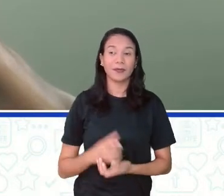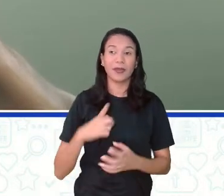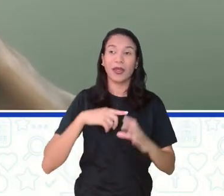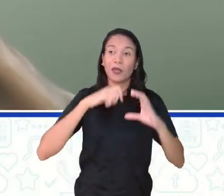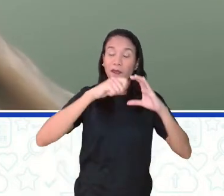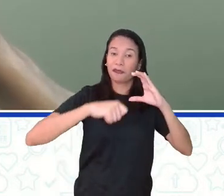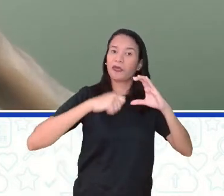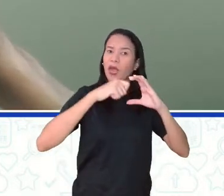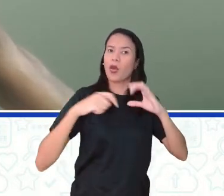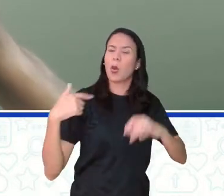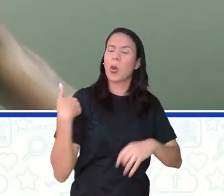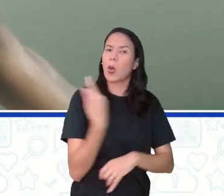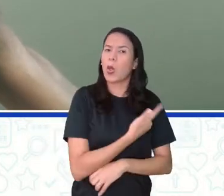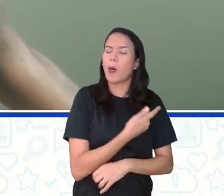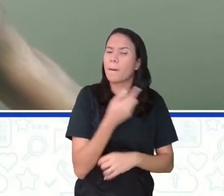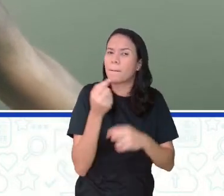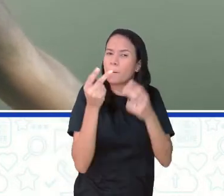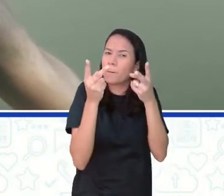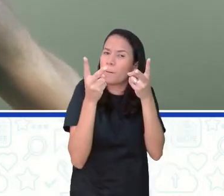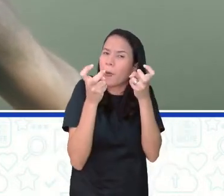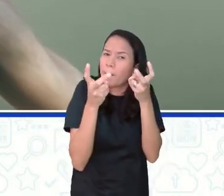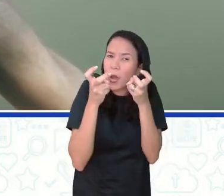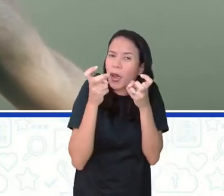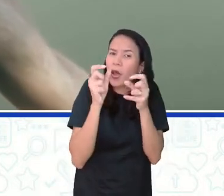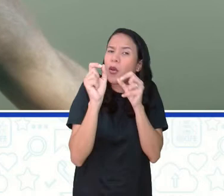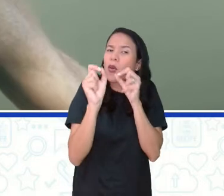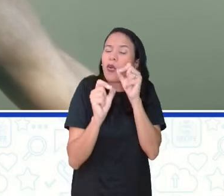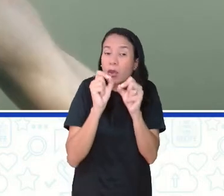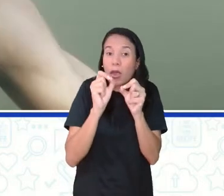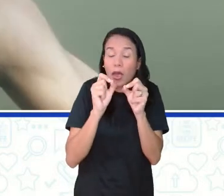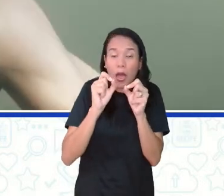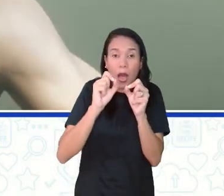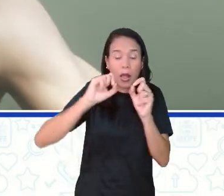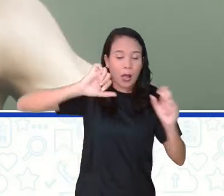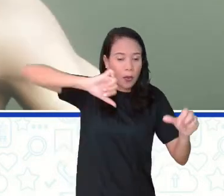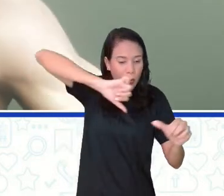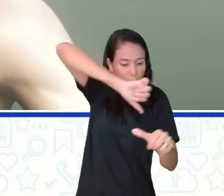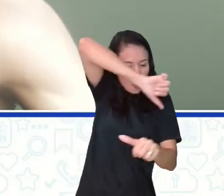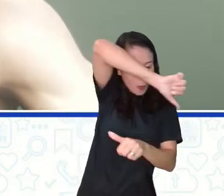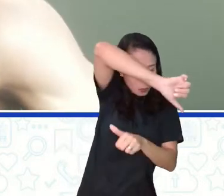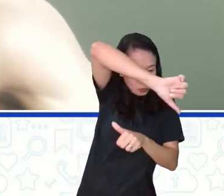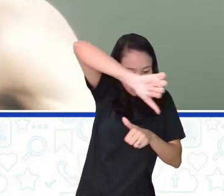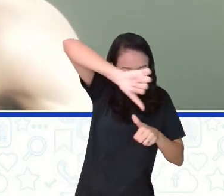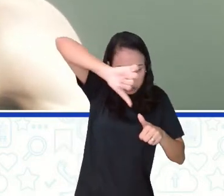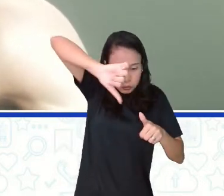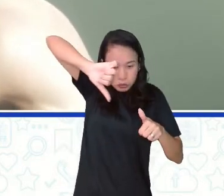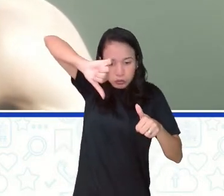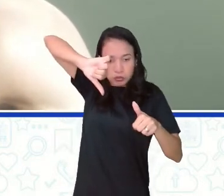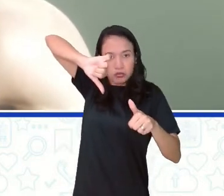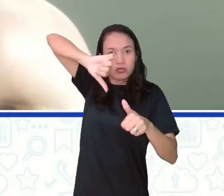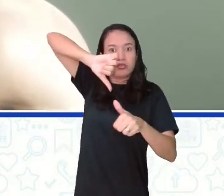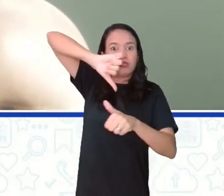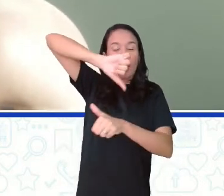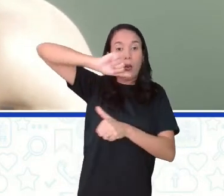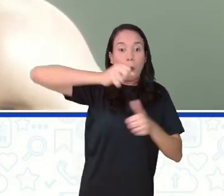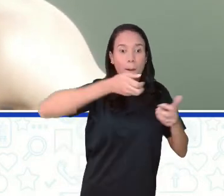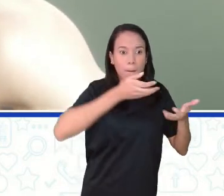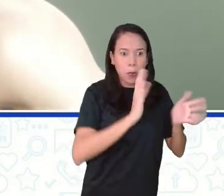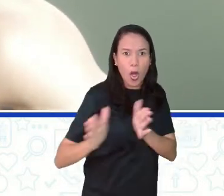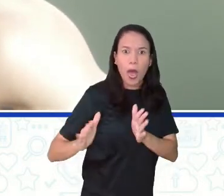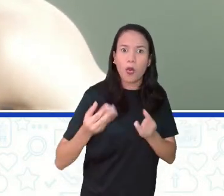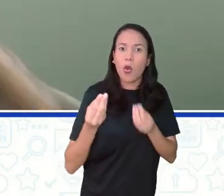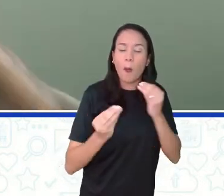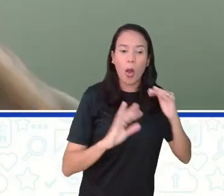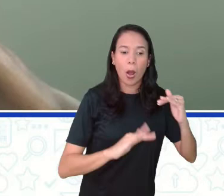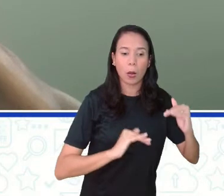vídeo, a gente está conseguindo observar algumas das transformações, um processo de evolução.